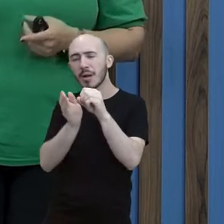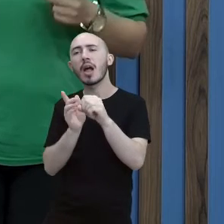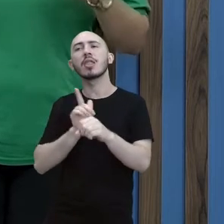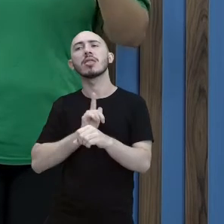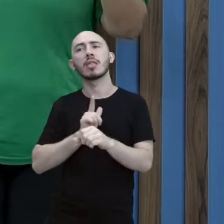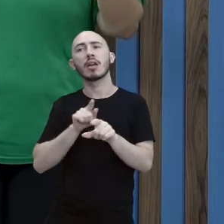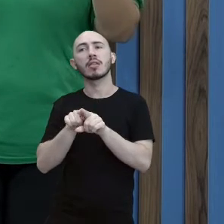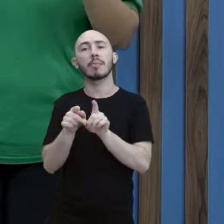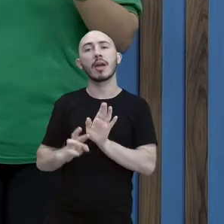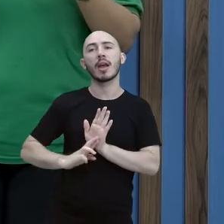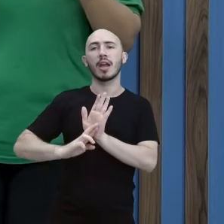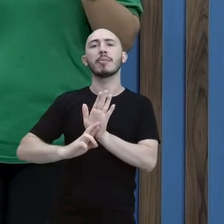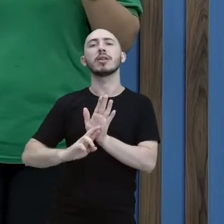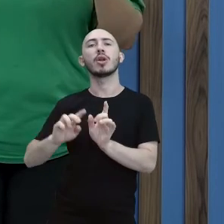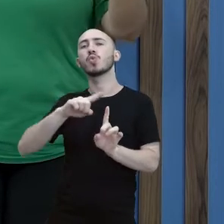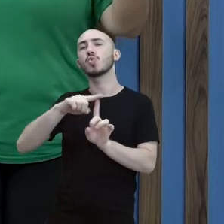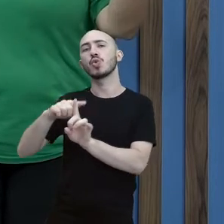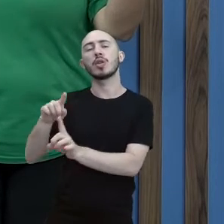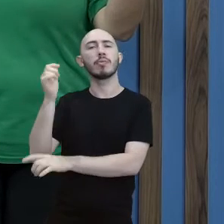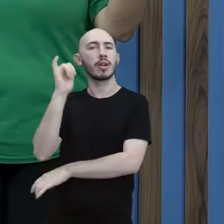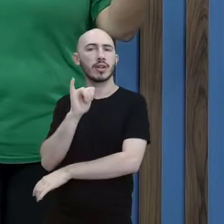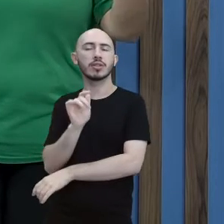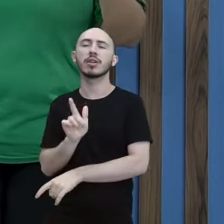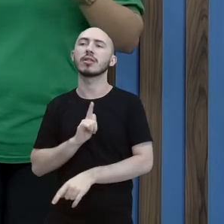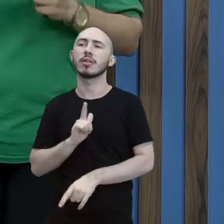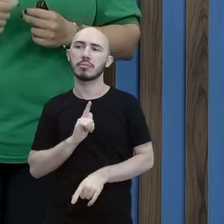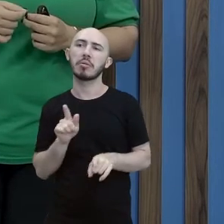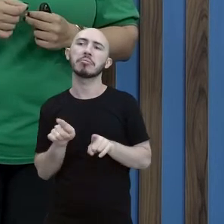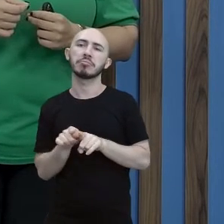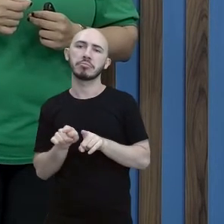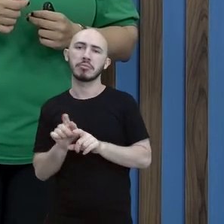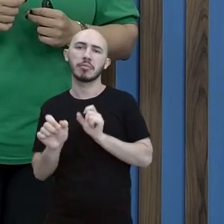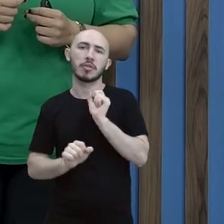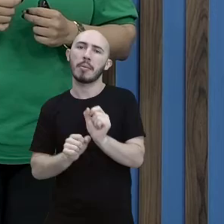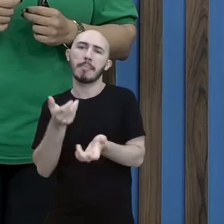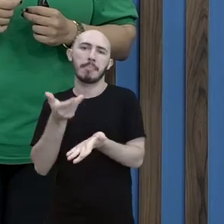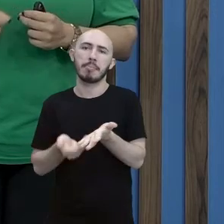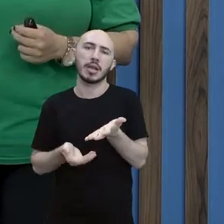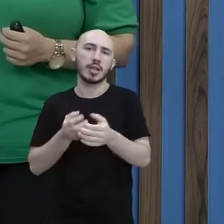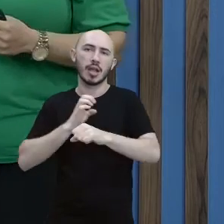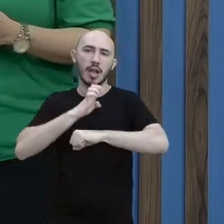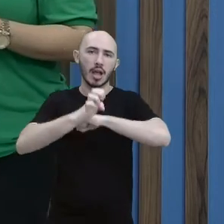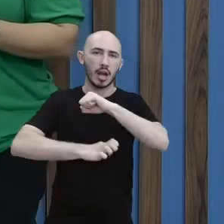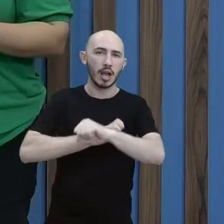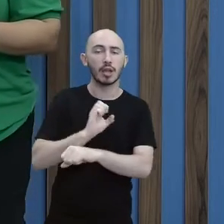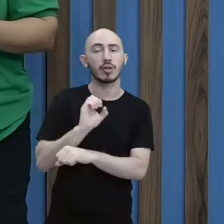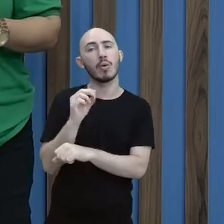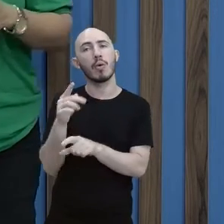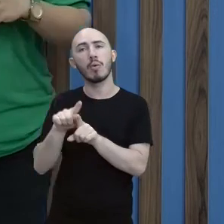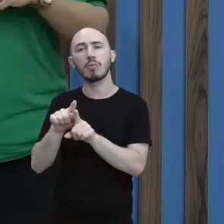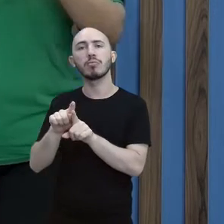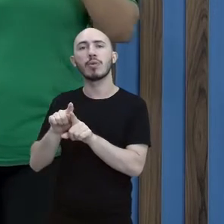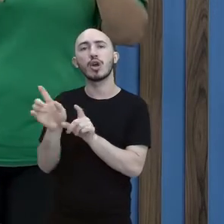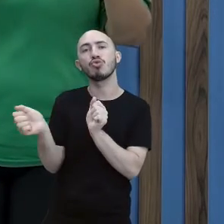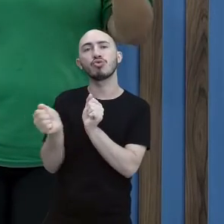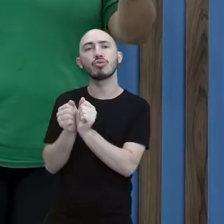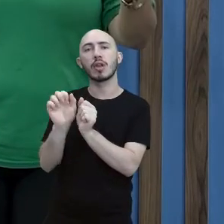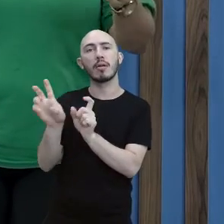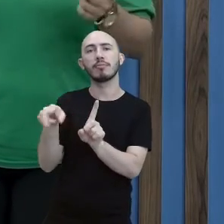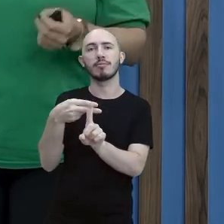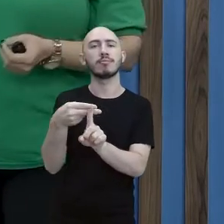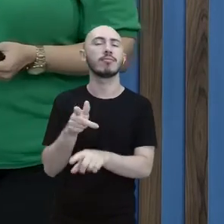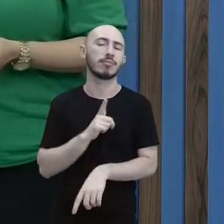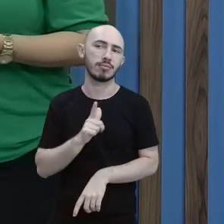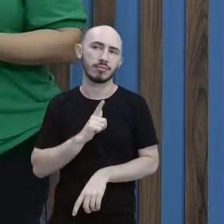gente, né? Cada camada dessa, ela pode perder elétron, ganhar elétron, tá certo? Mas, perdendo e